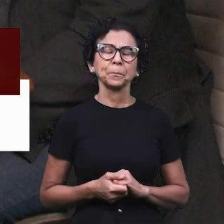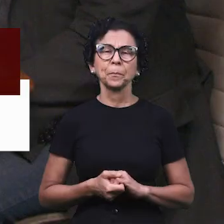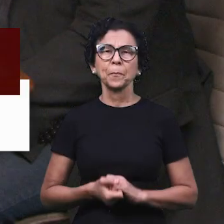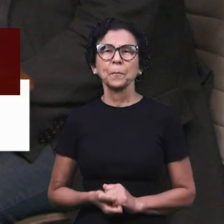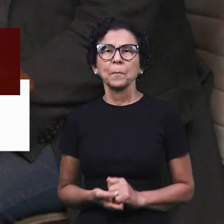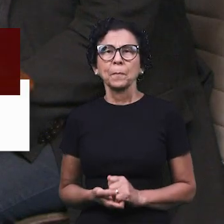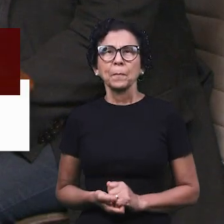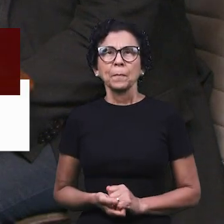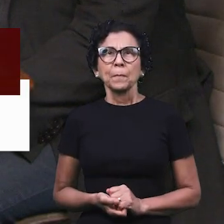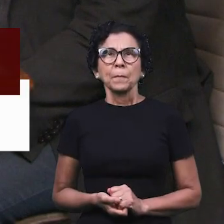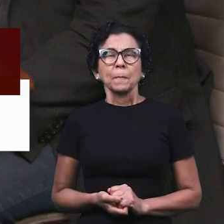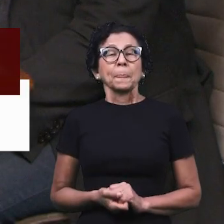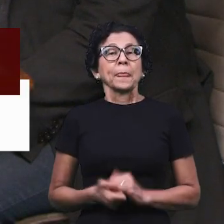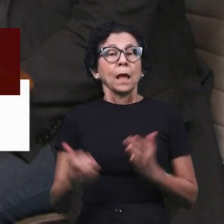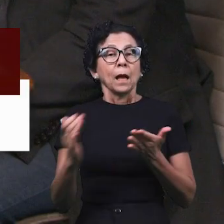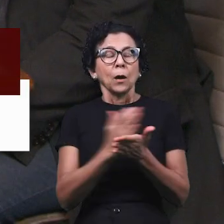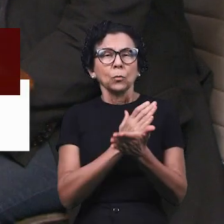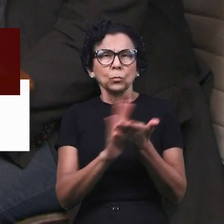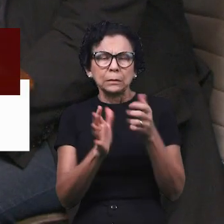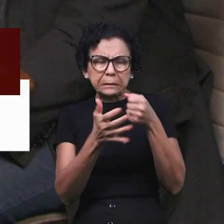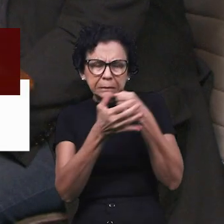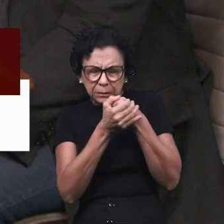se escondeu e não morreu,